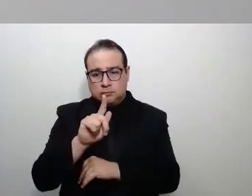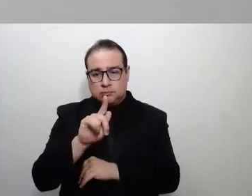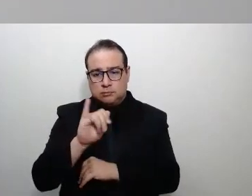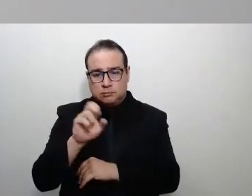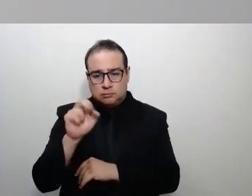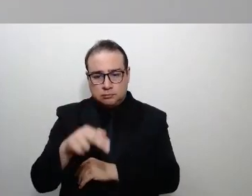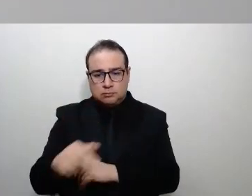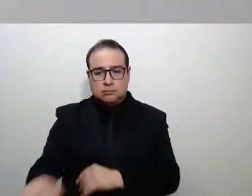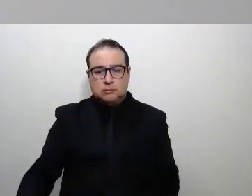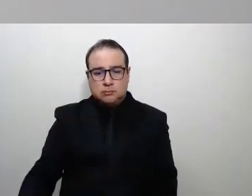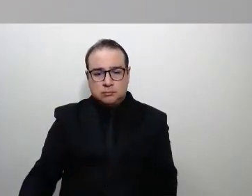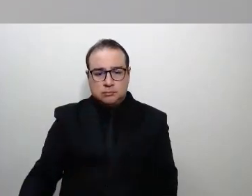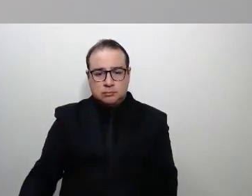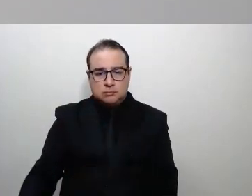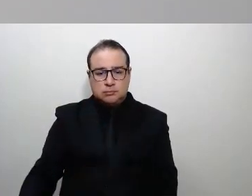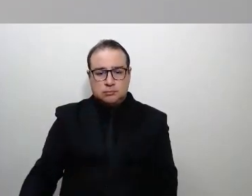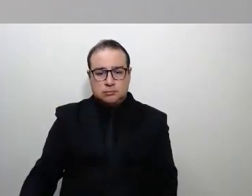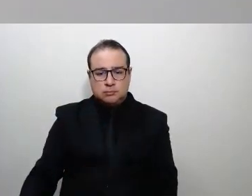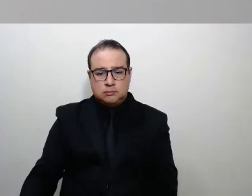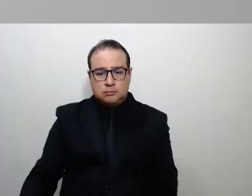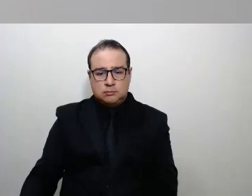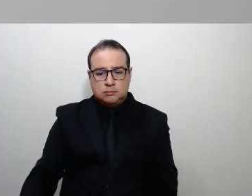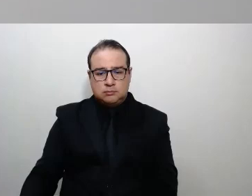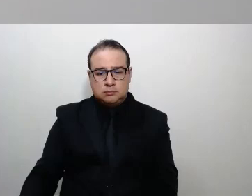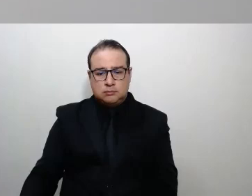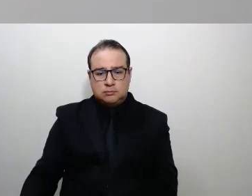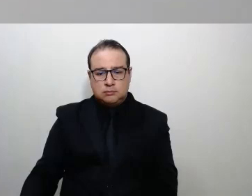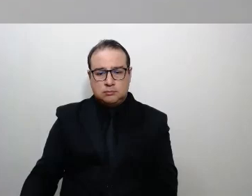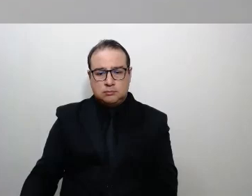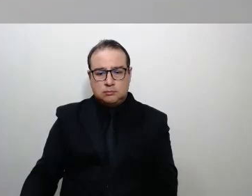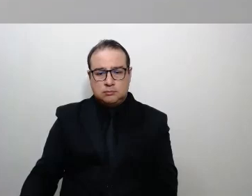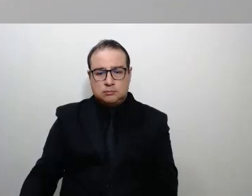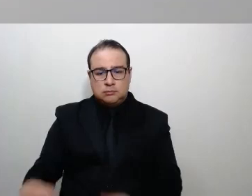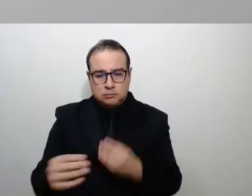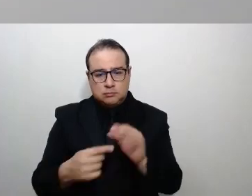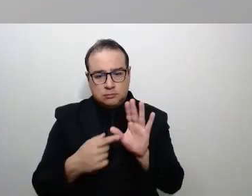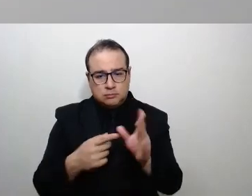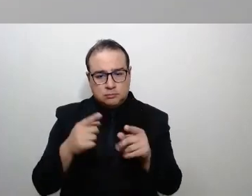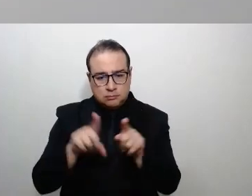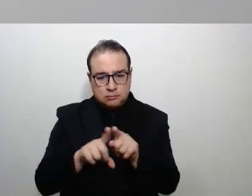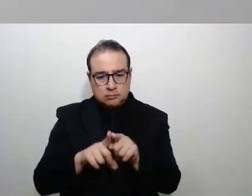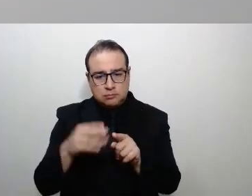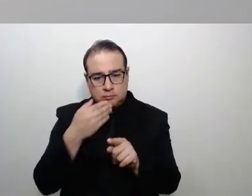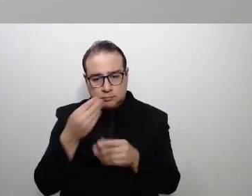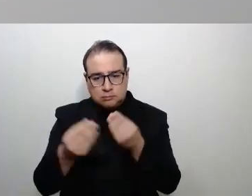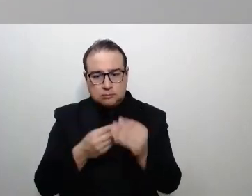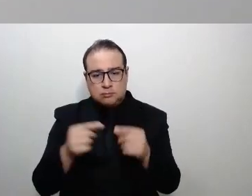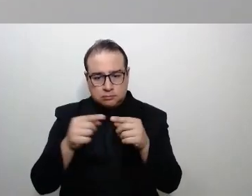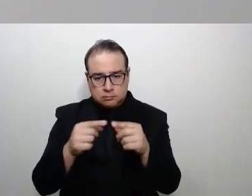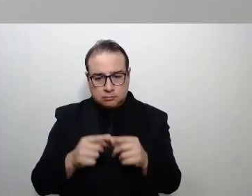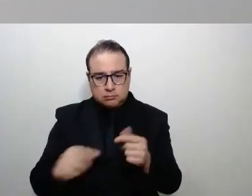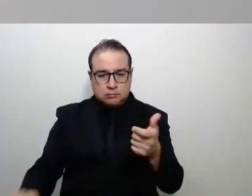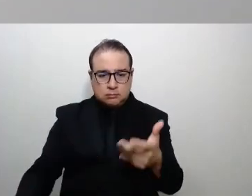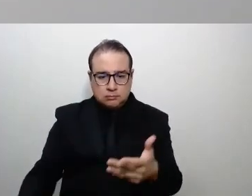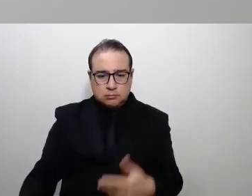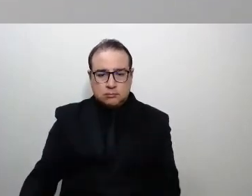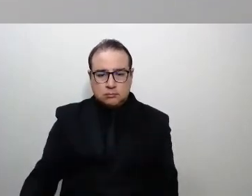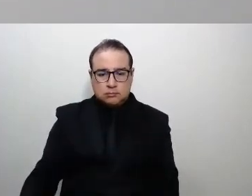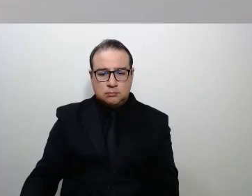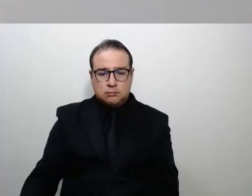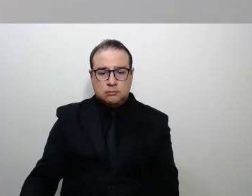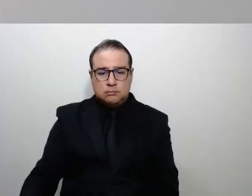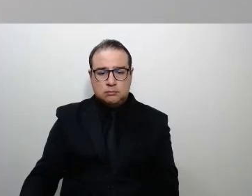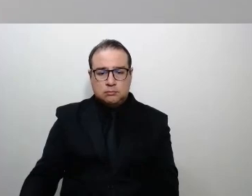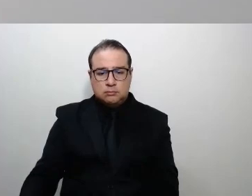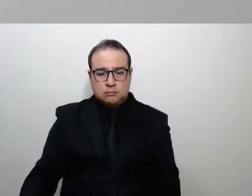a atividade principal é a atividade correcional é tenha pulmão da nossa função é